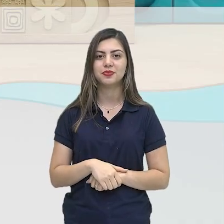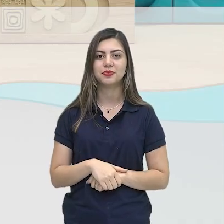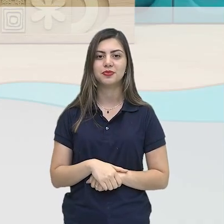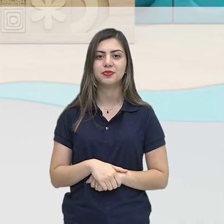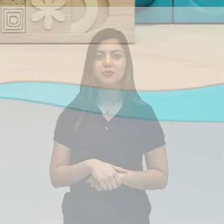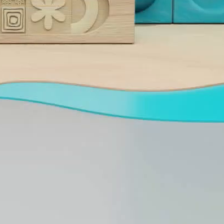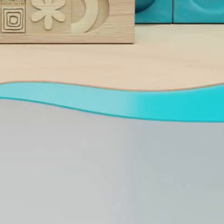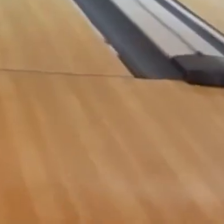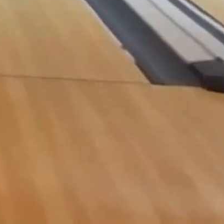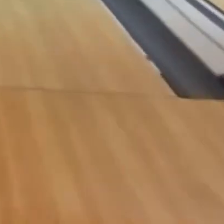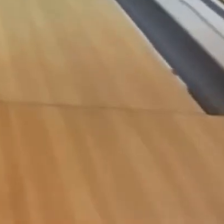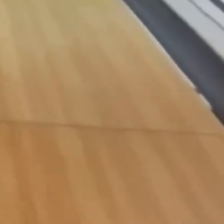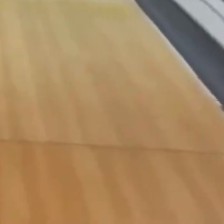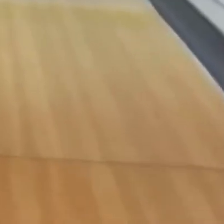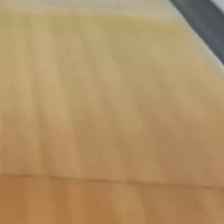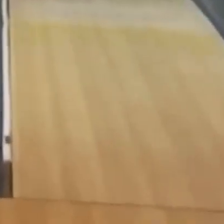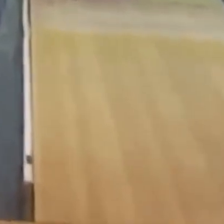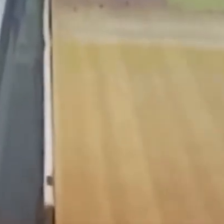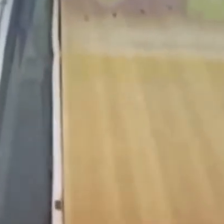vocês.